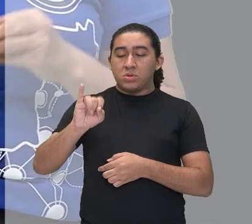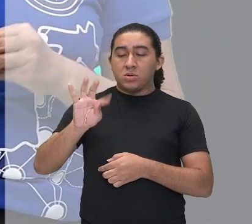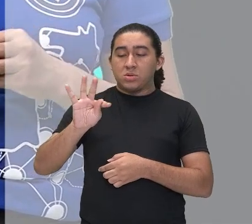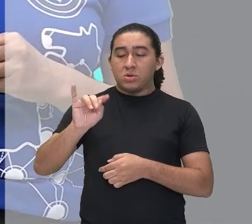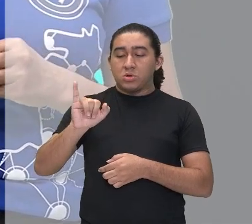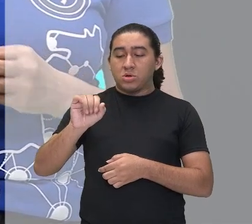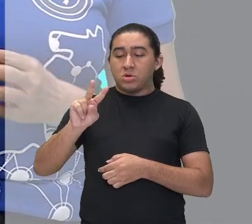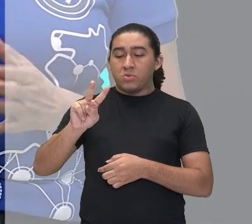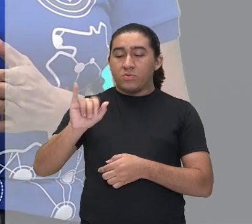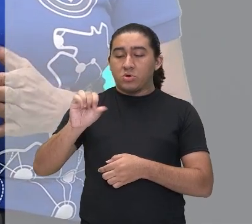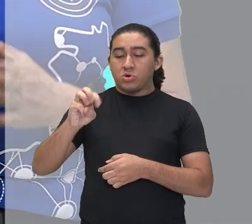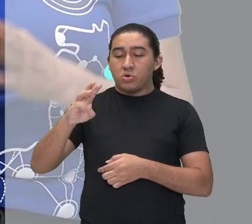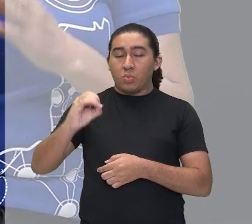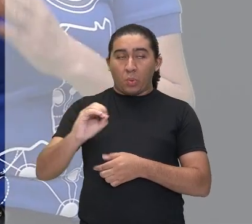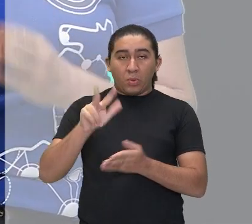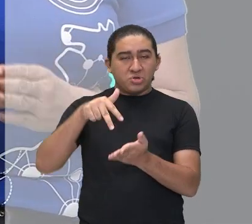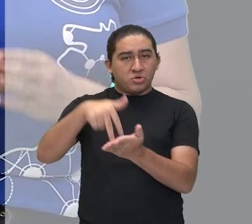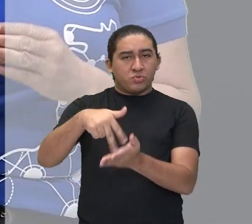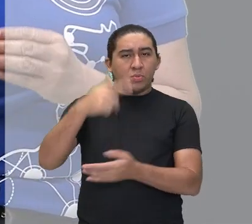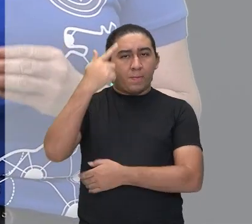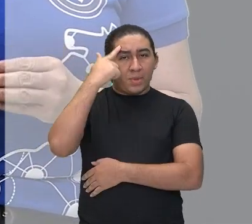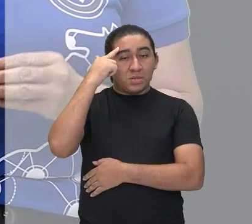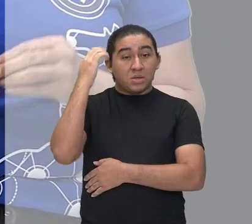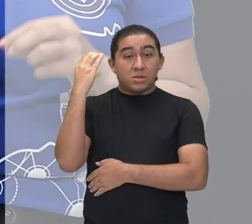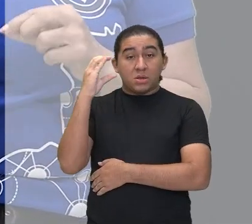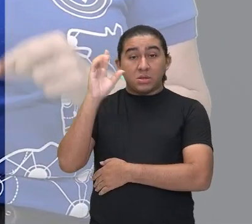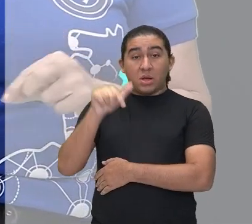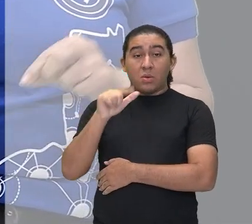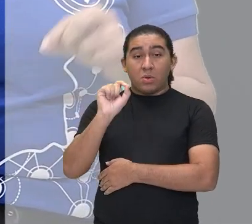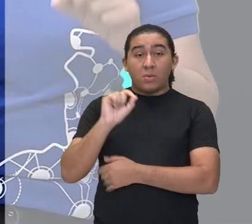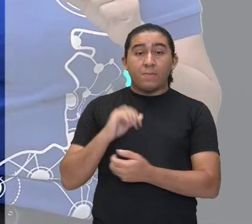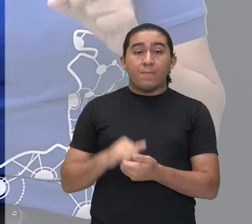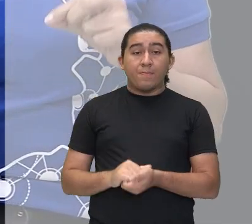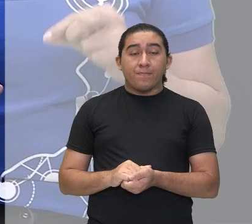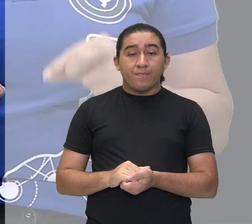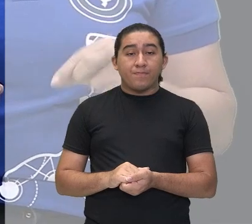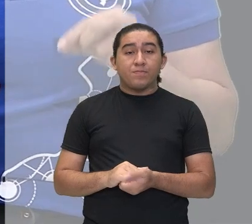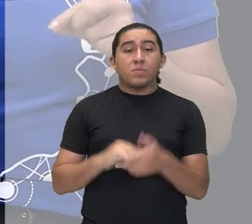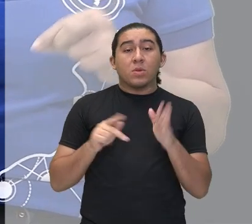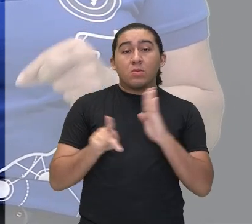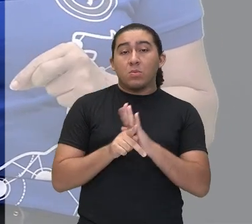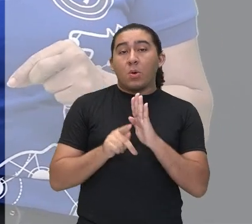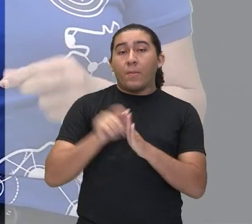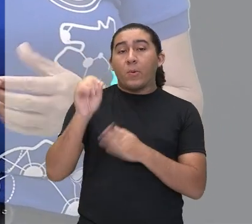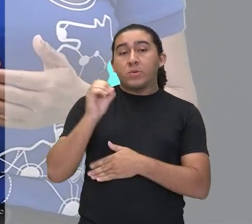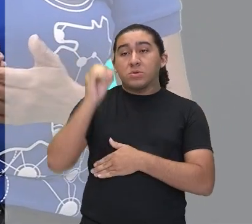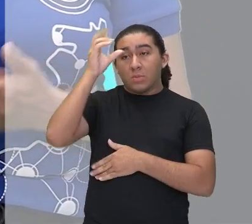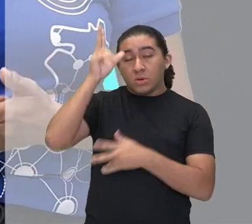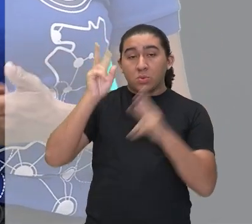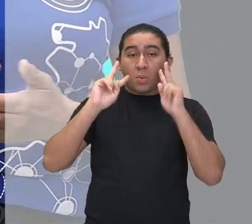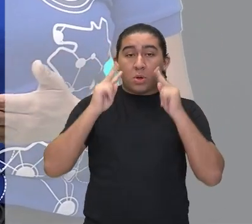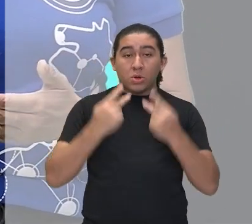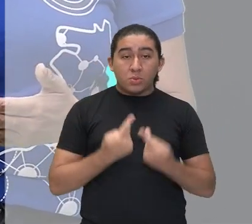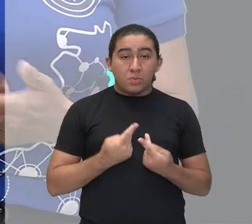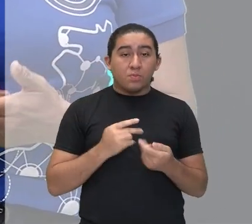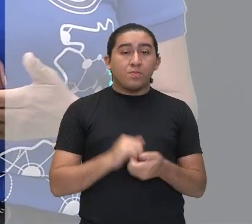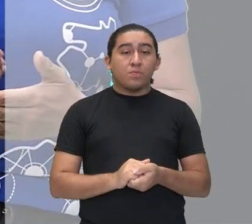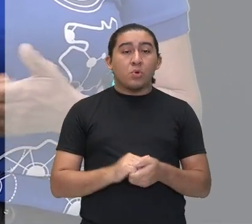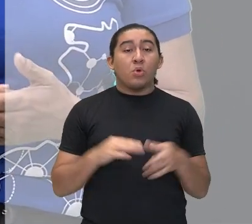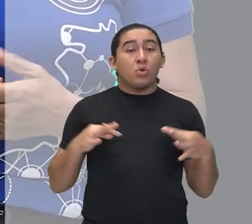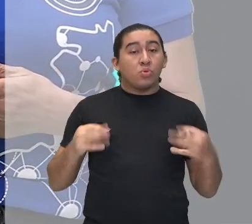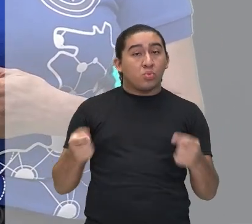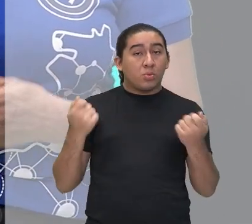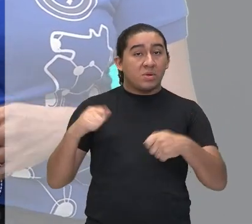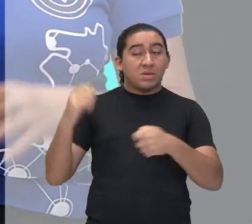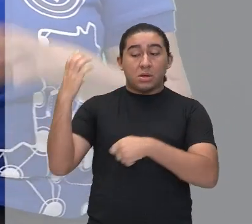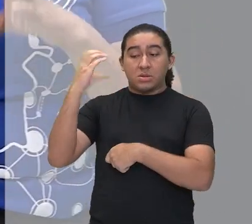a ciência como, por excelência, modelo do conhecimento humano. Tudo deveria